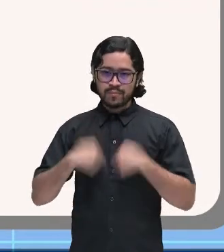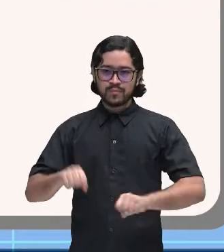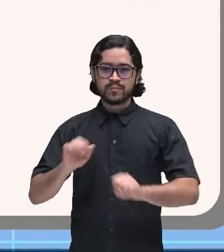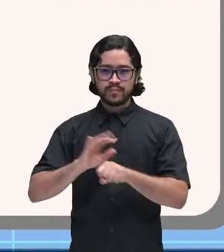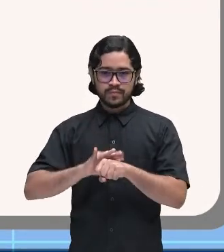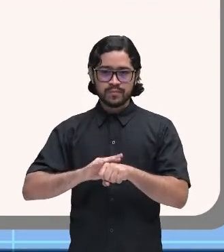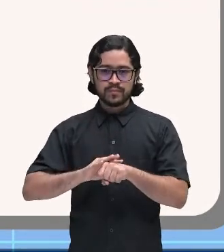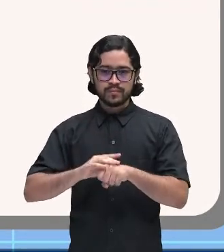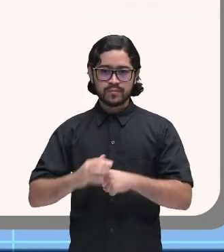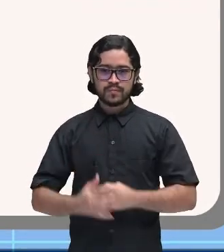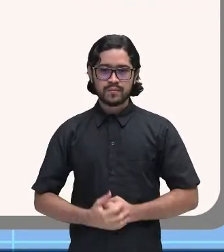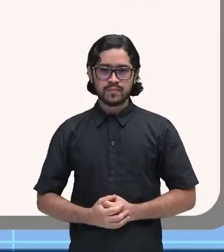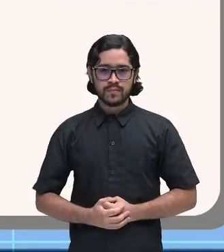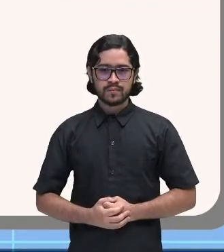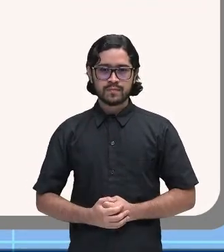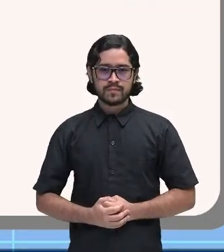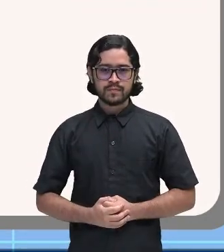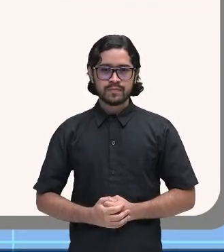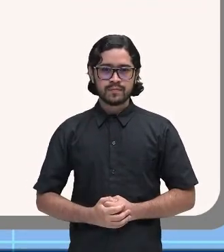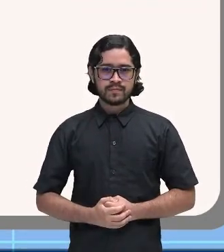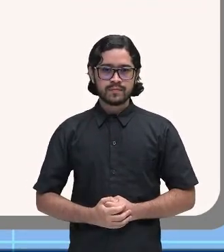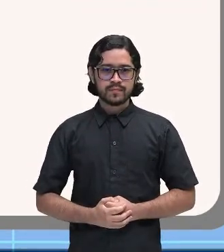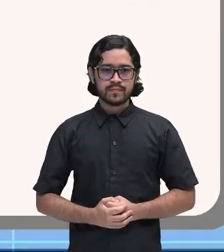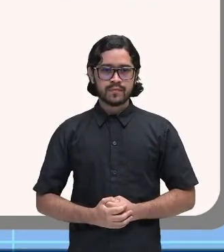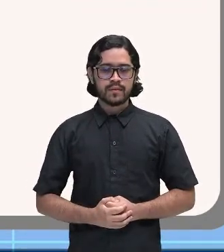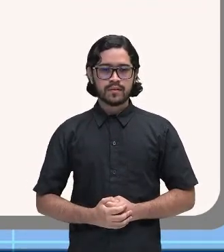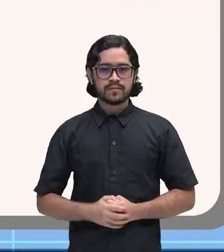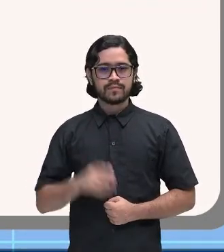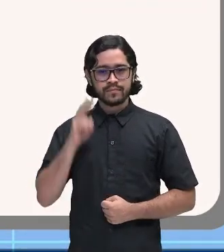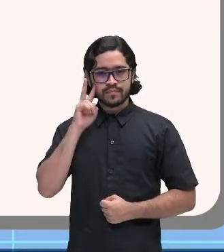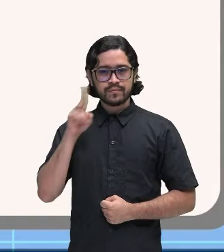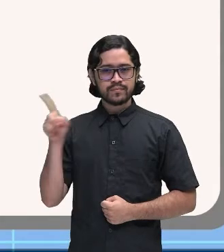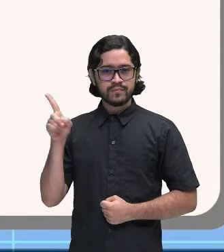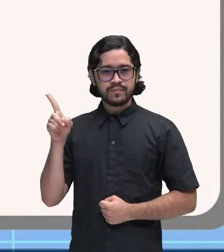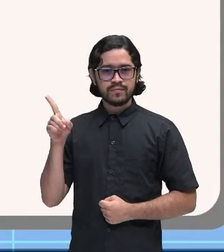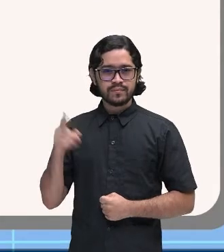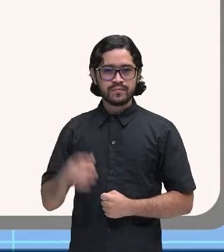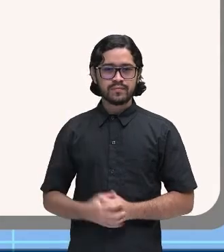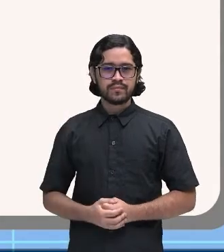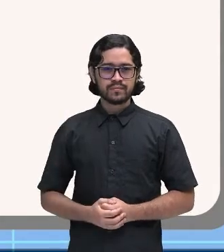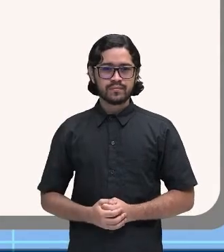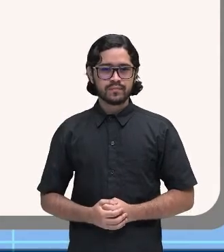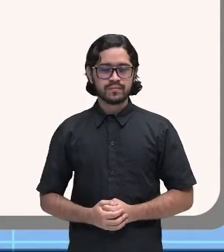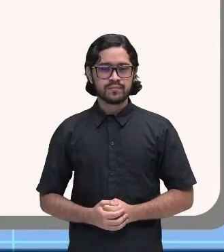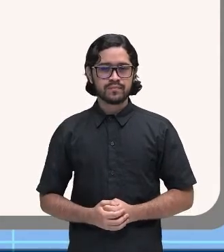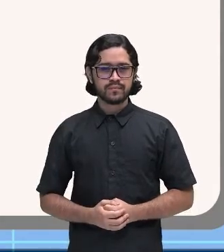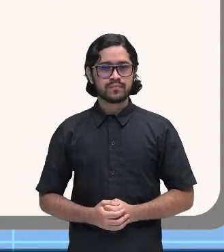ok? Além das vilosidades, que a gente consegue visualizar aí bonitinho, nós temos